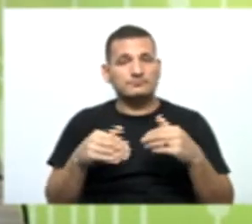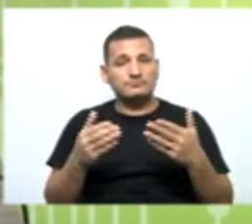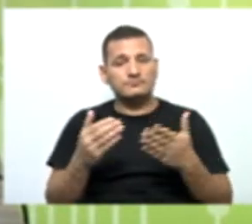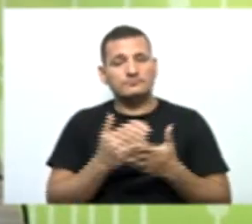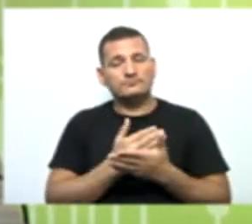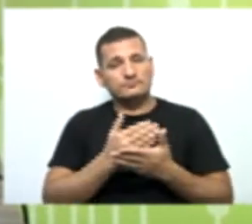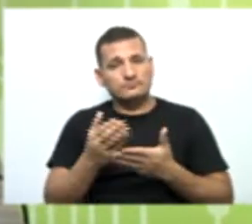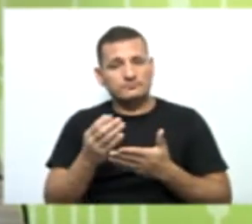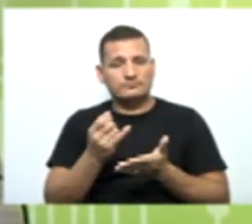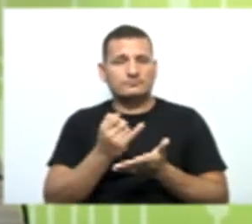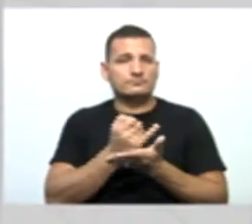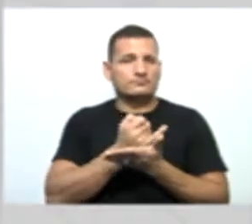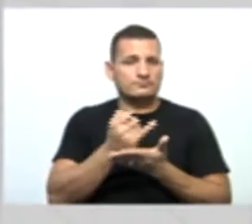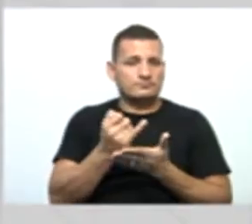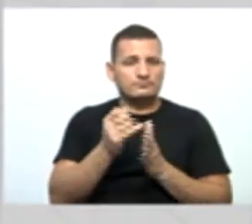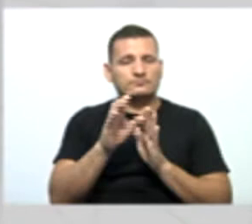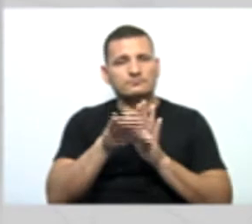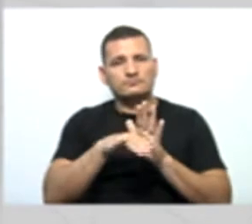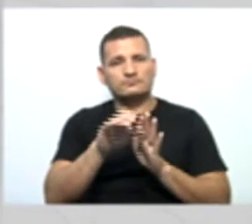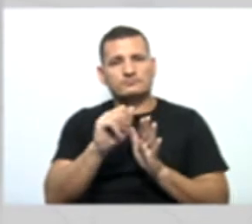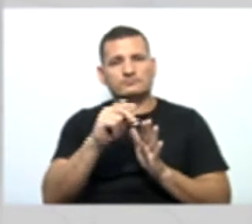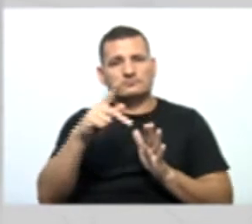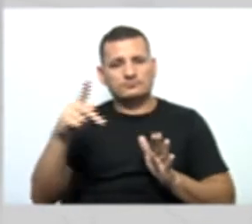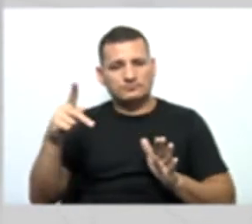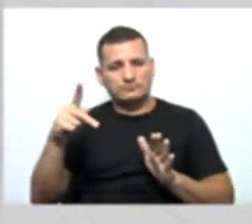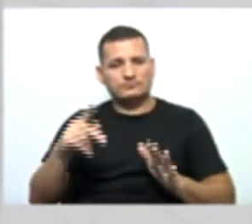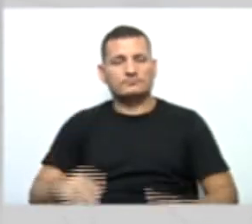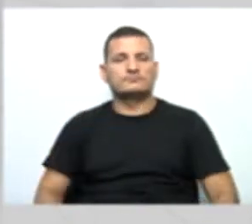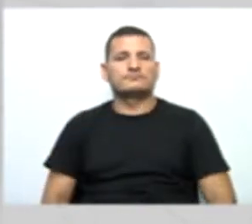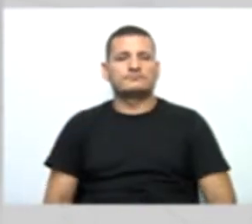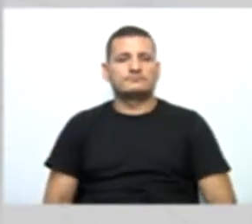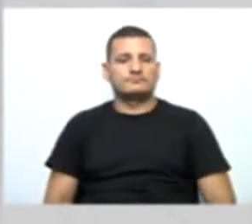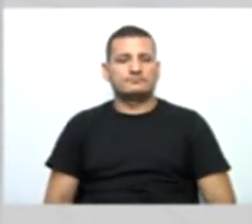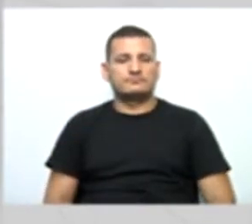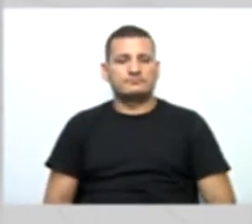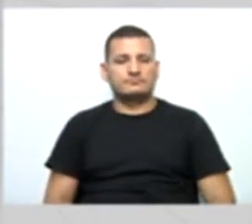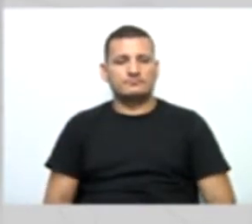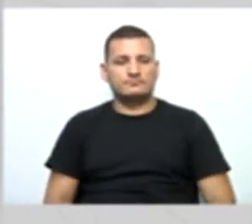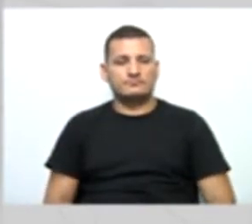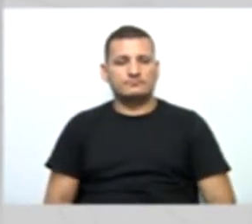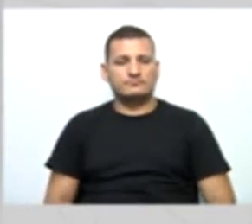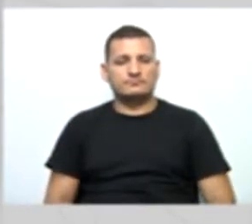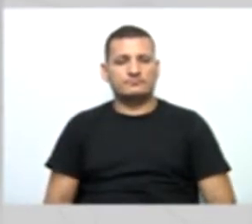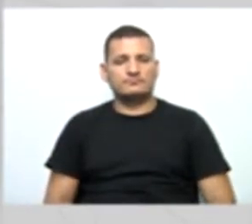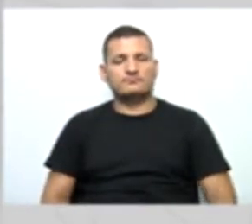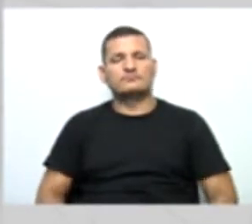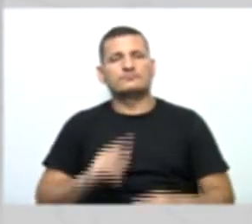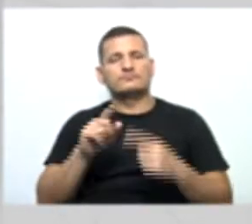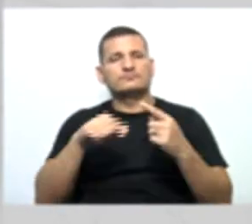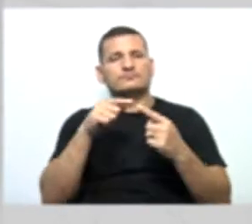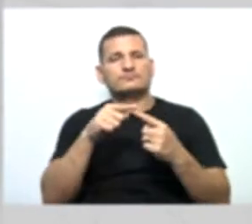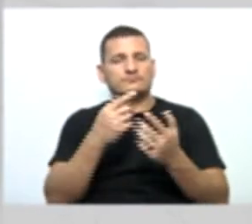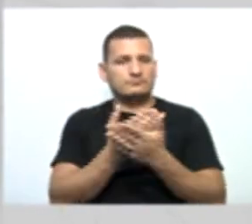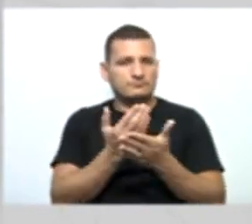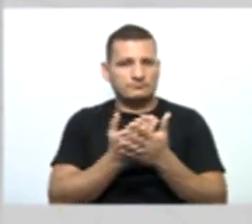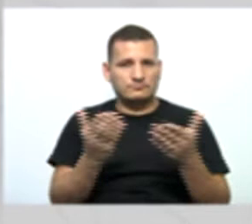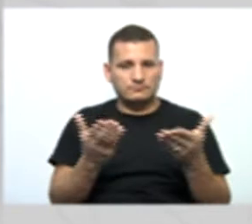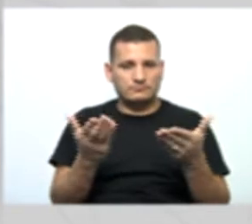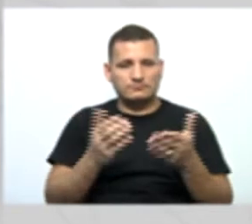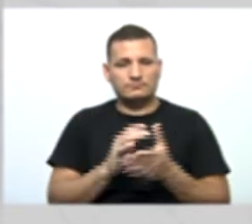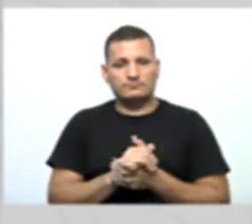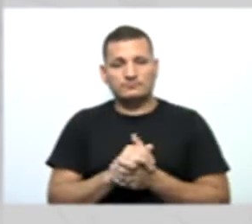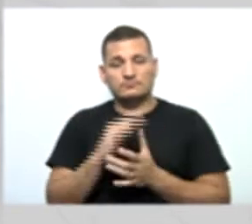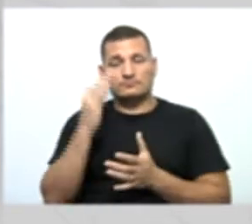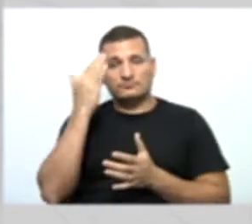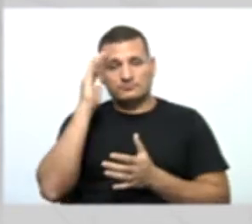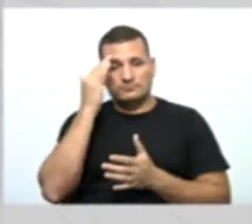começar com a introdução e conceitos de aplicações da programação orientada a objetos. Quais são os objetivos dessa aula?